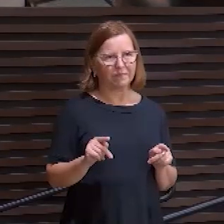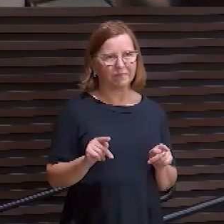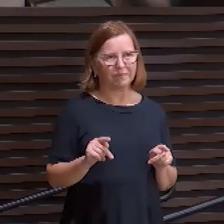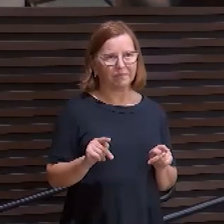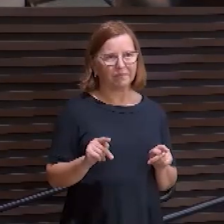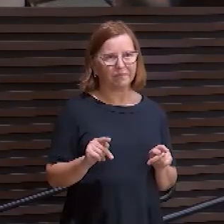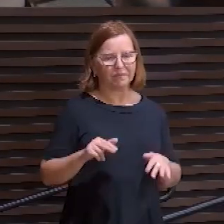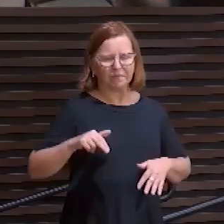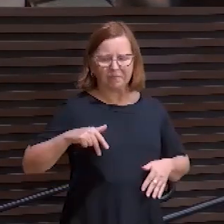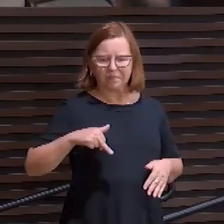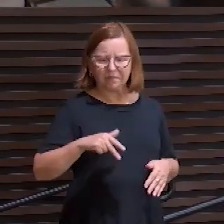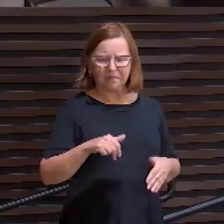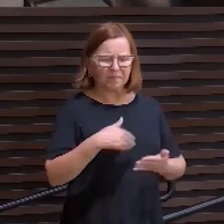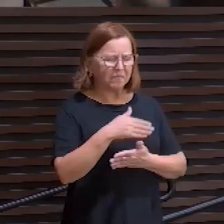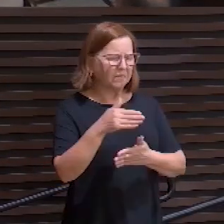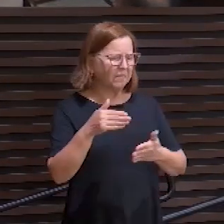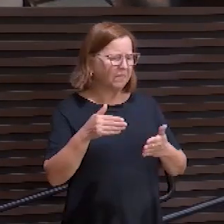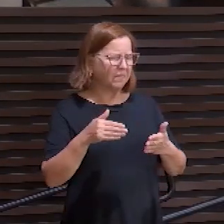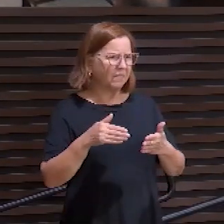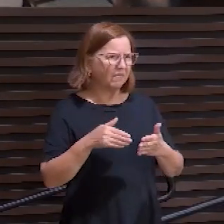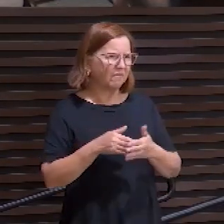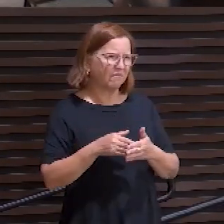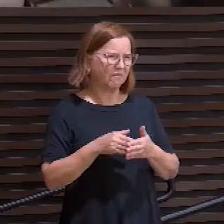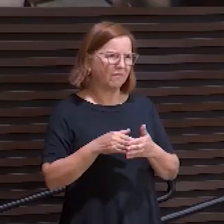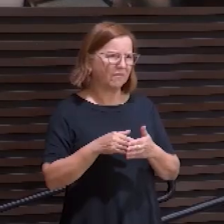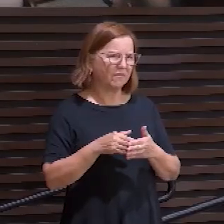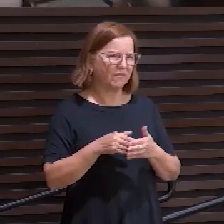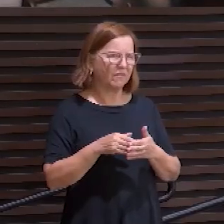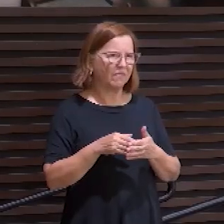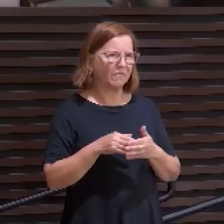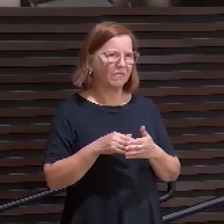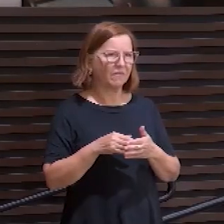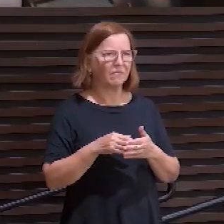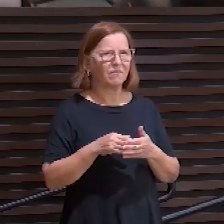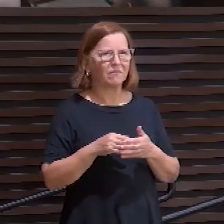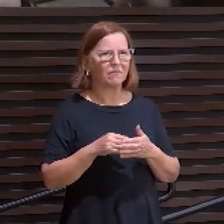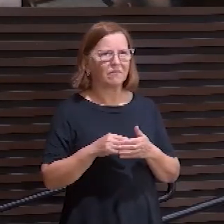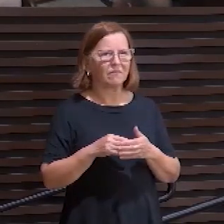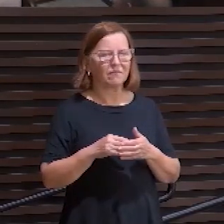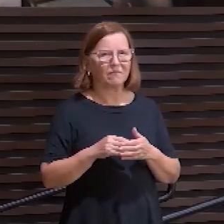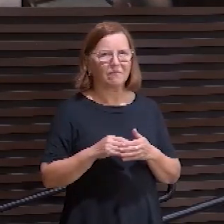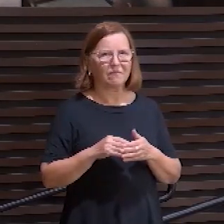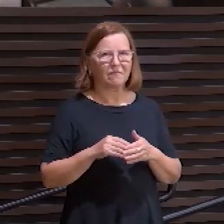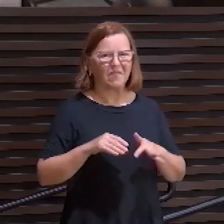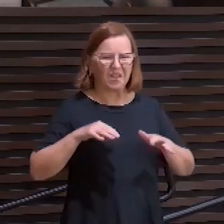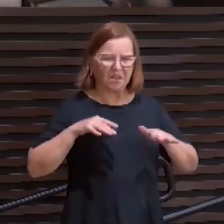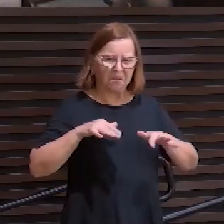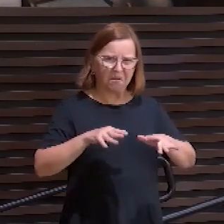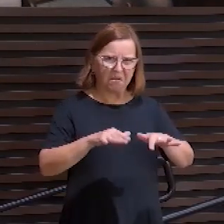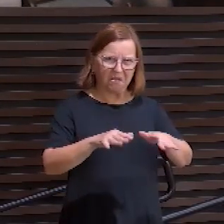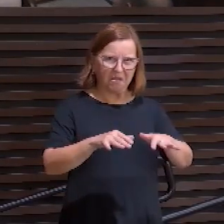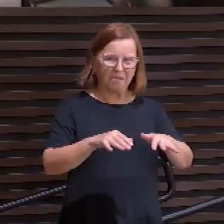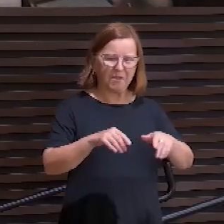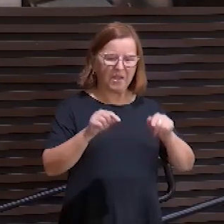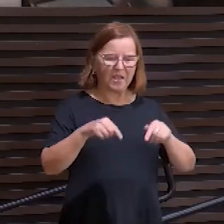Caminhei por tudo quanto é movimento no Brasil e fora do Brasil. Ela tem condições.